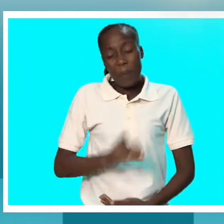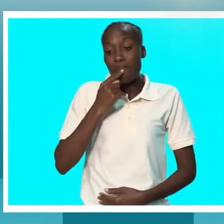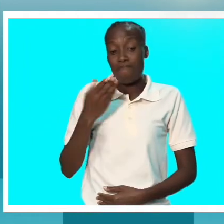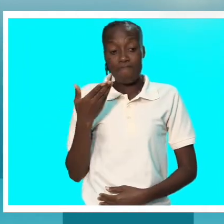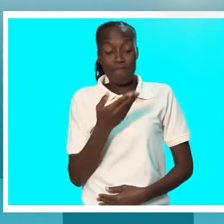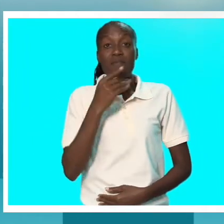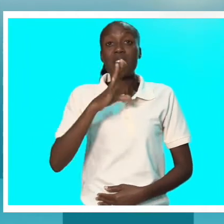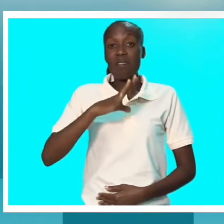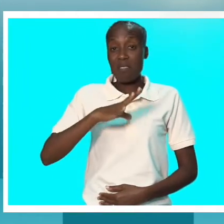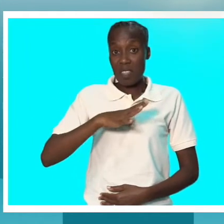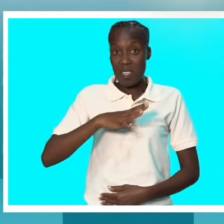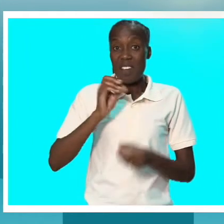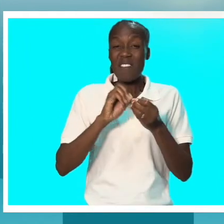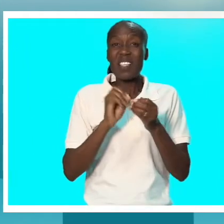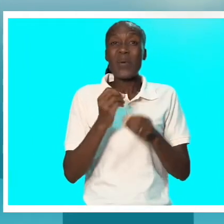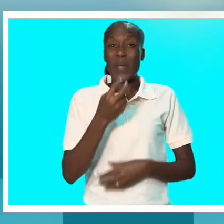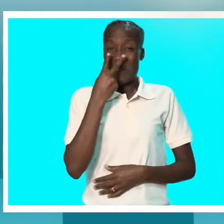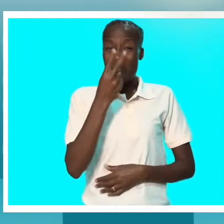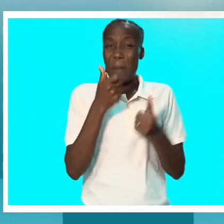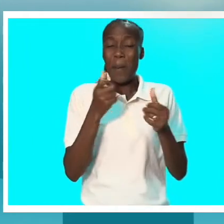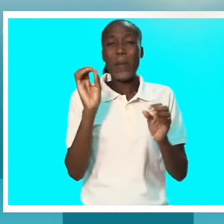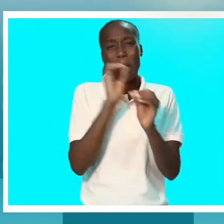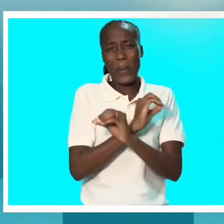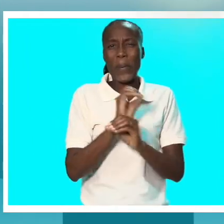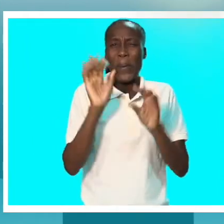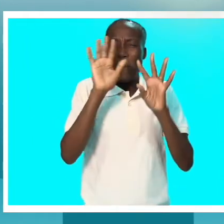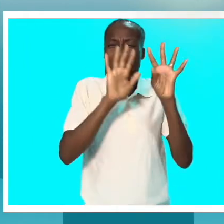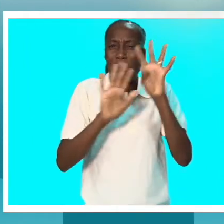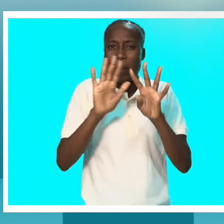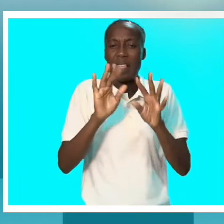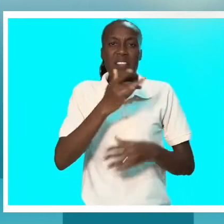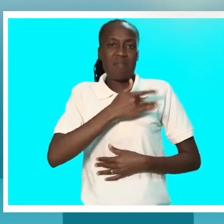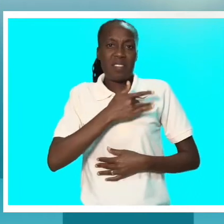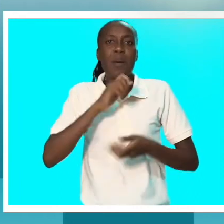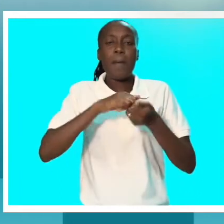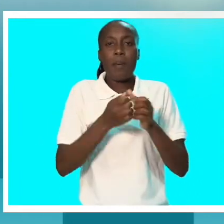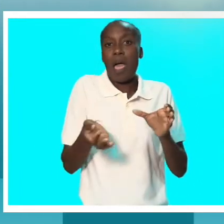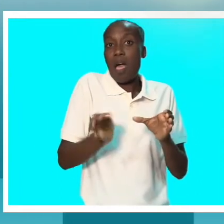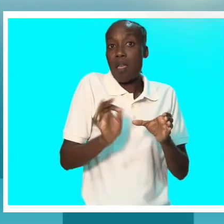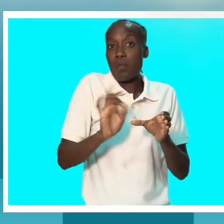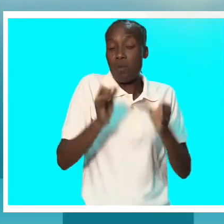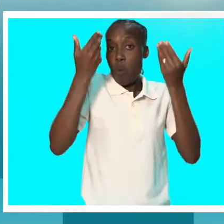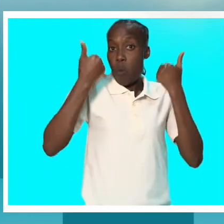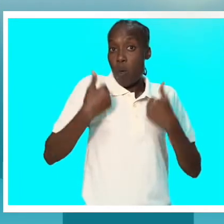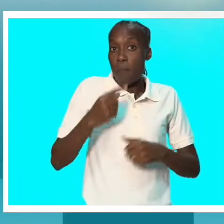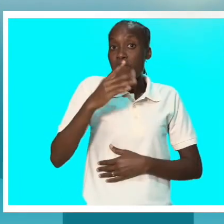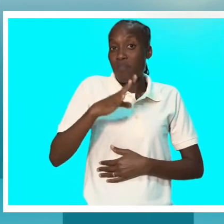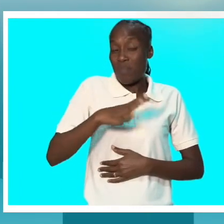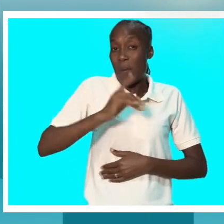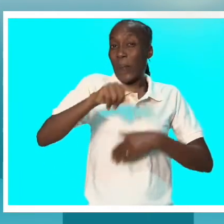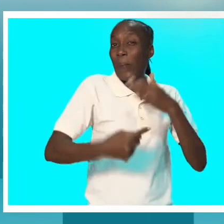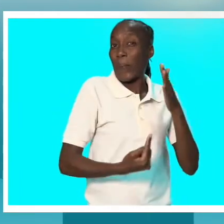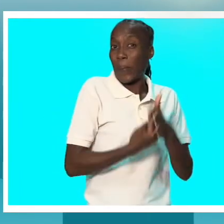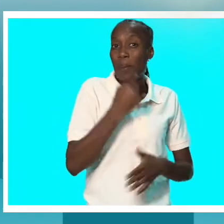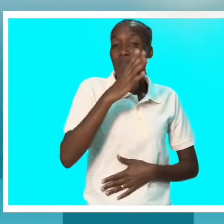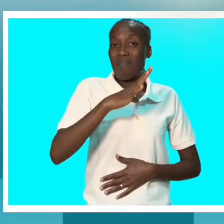Urinar fora do normal e visão nublada são alguns sintomas da diabetes. Porém, caso